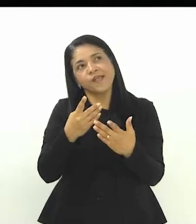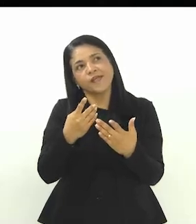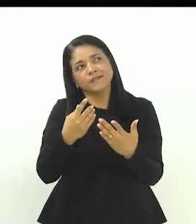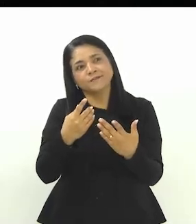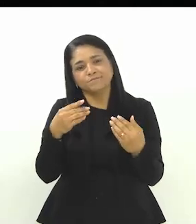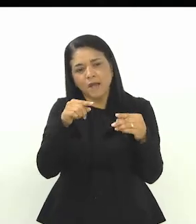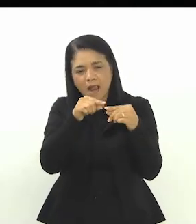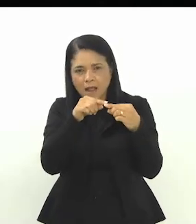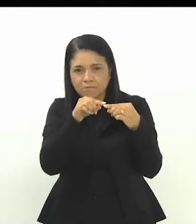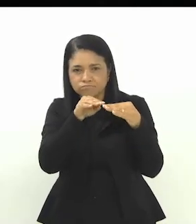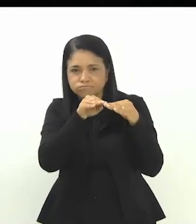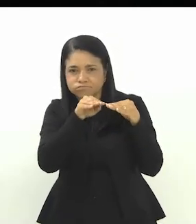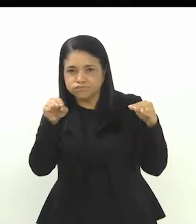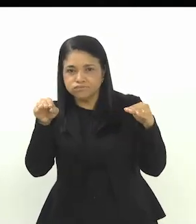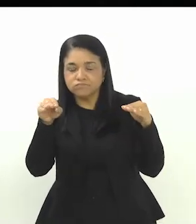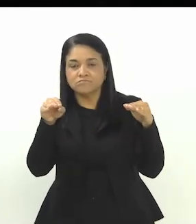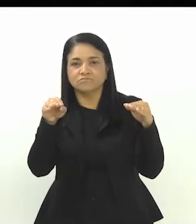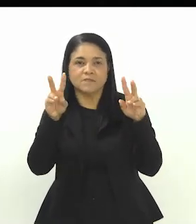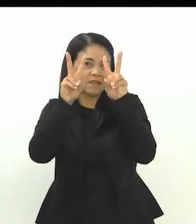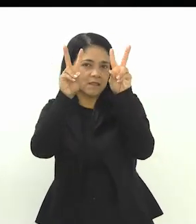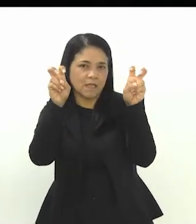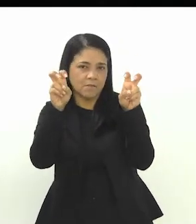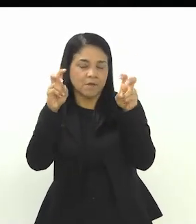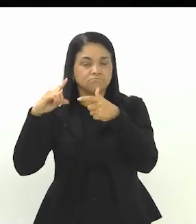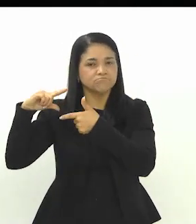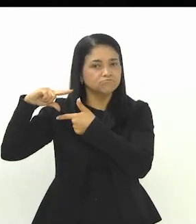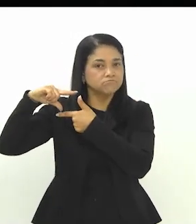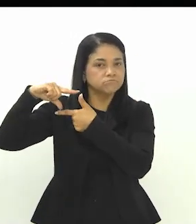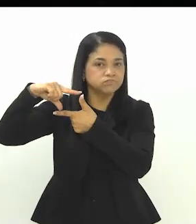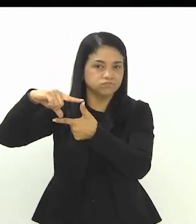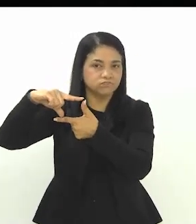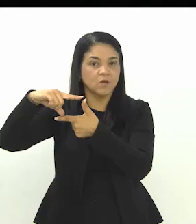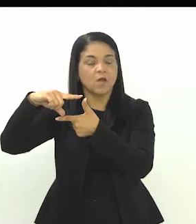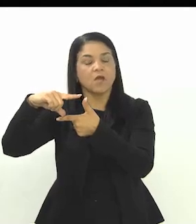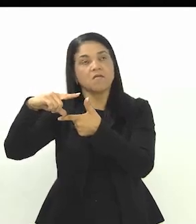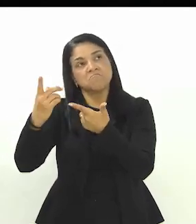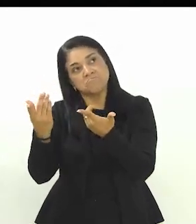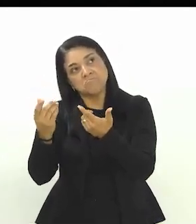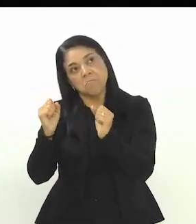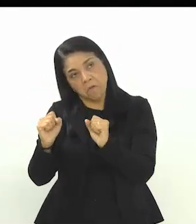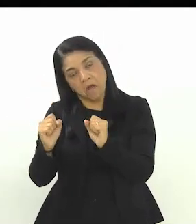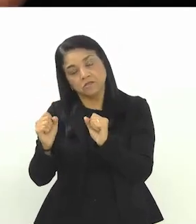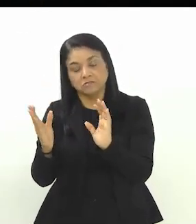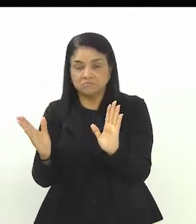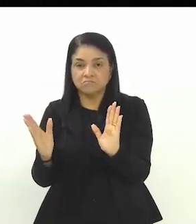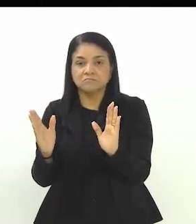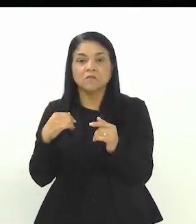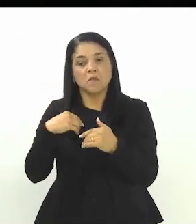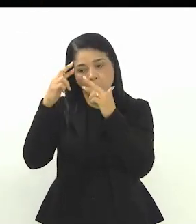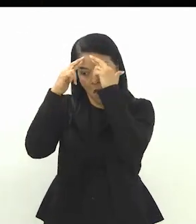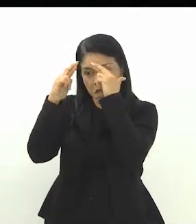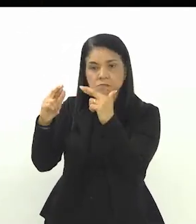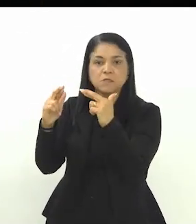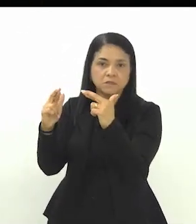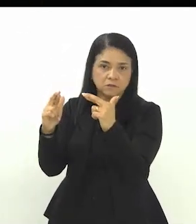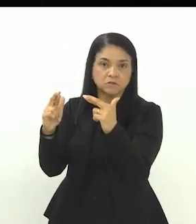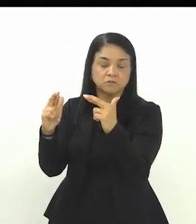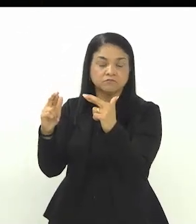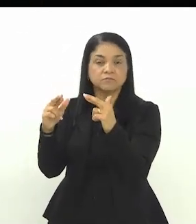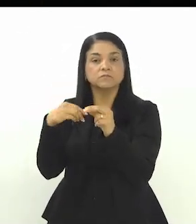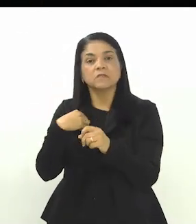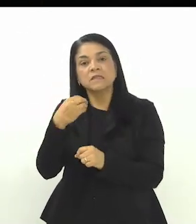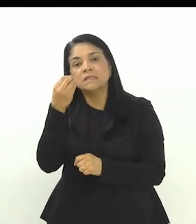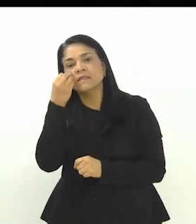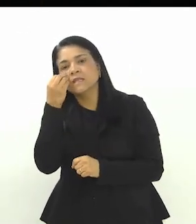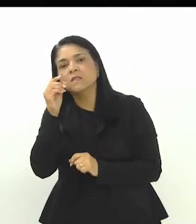mas eles vão por uma linha, posso dizer conservadora ou anti-luz? Sim. E a gente respeita.